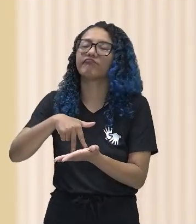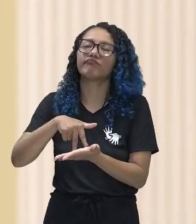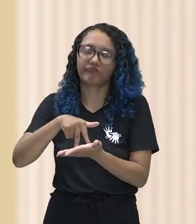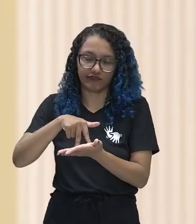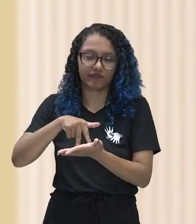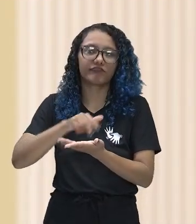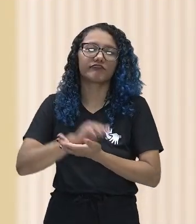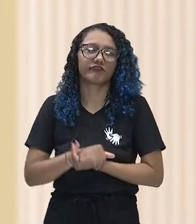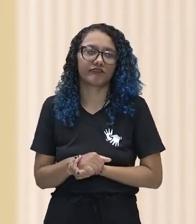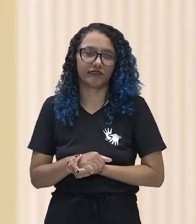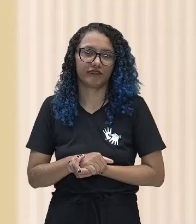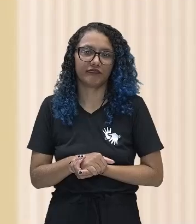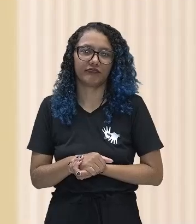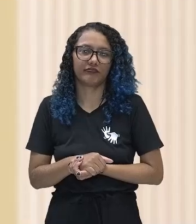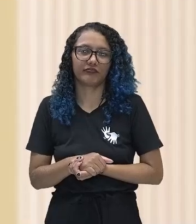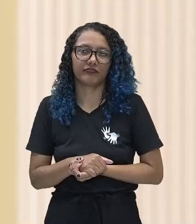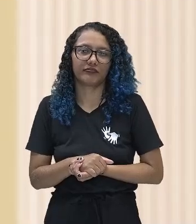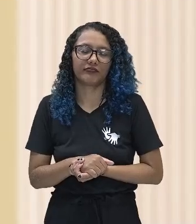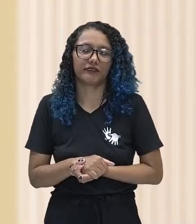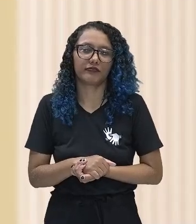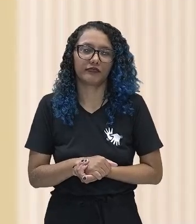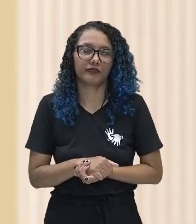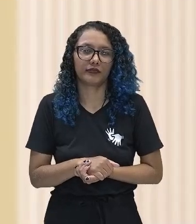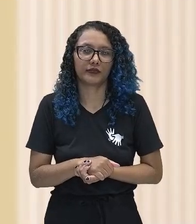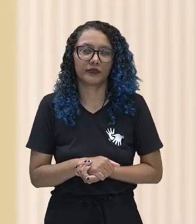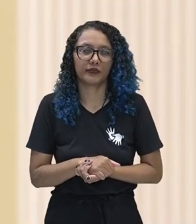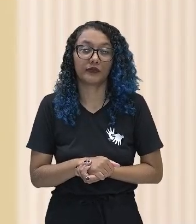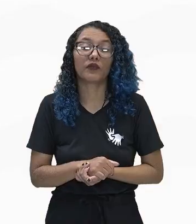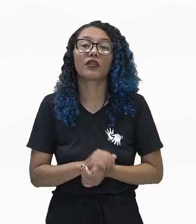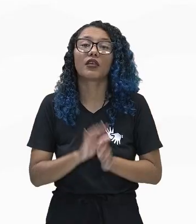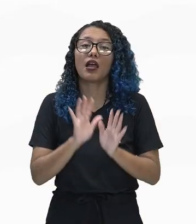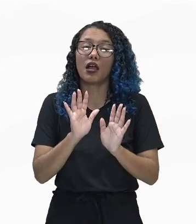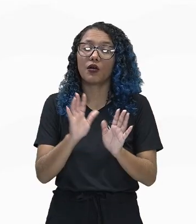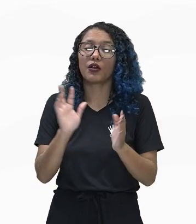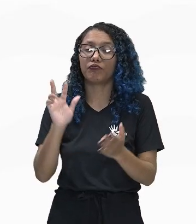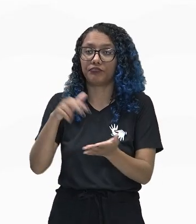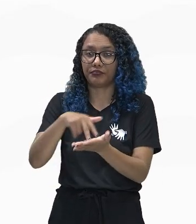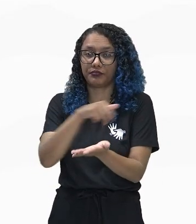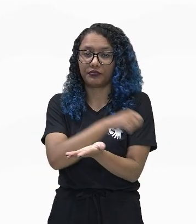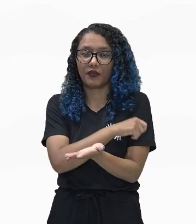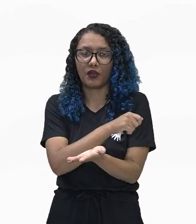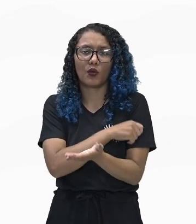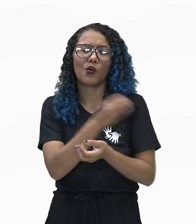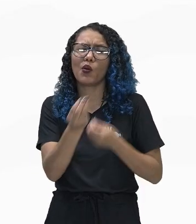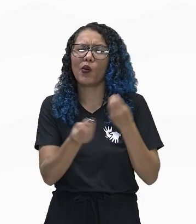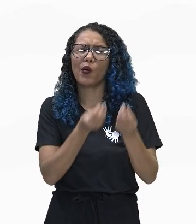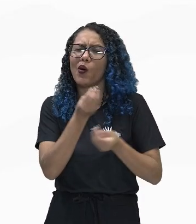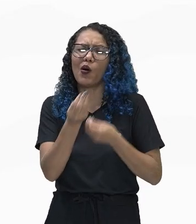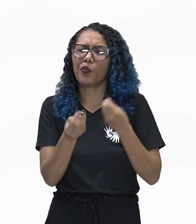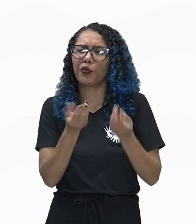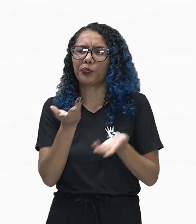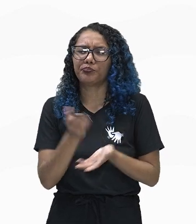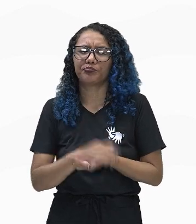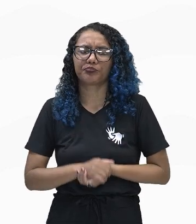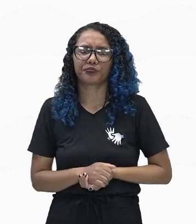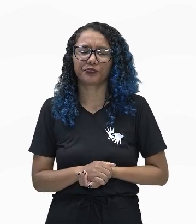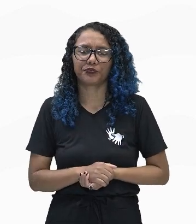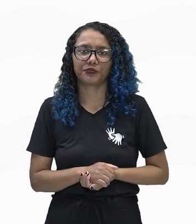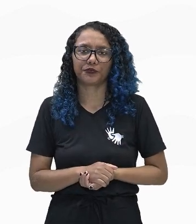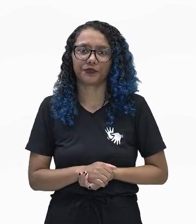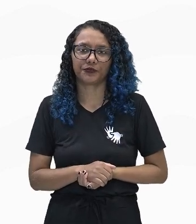no caso do protagonismo estudantil, que nós vamos tratar na aula de hoje, olha só, né, então,